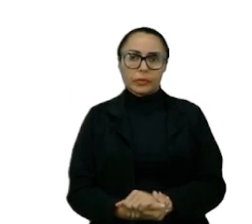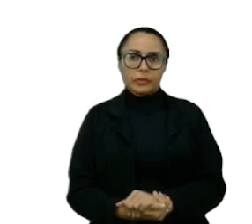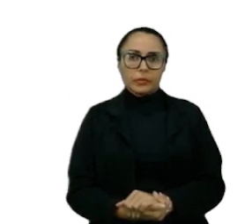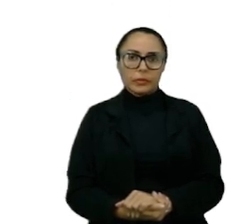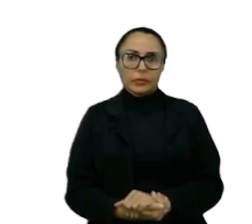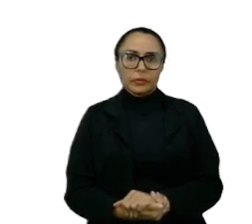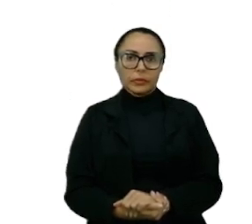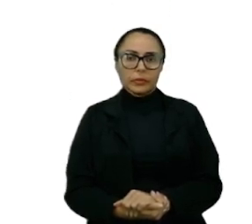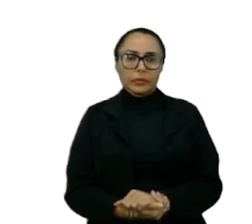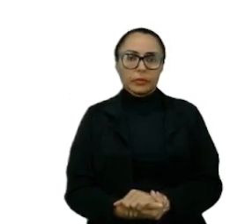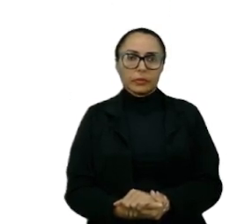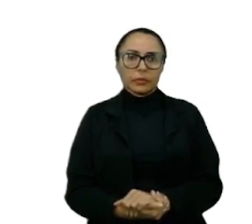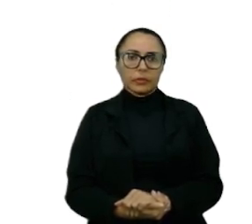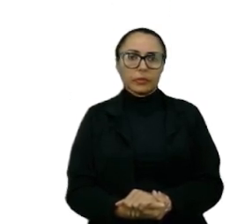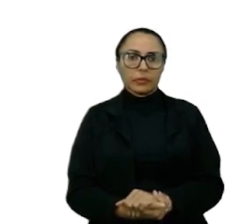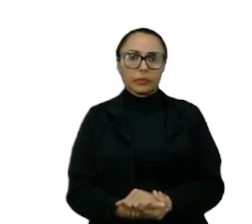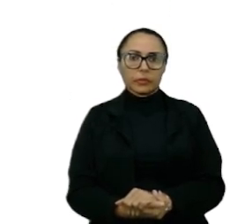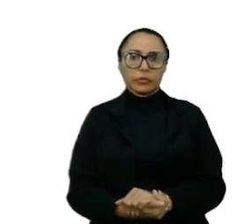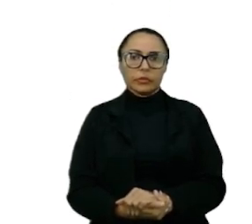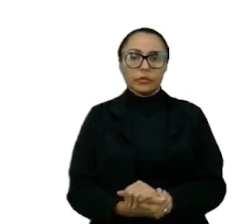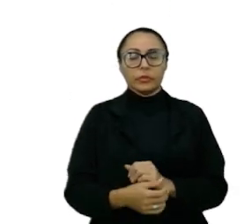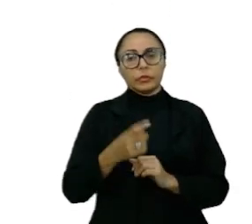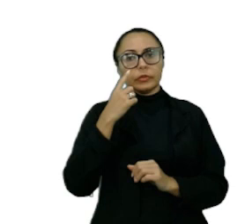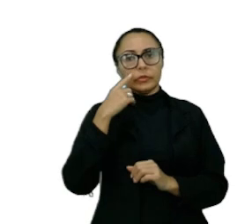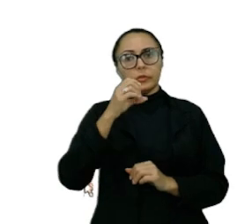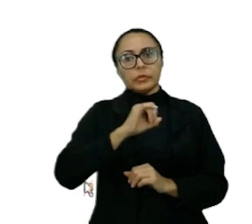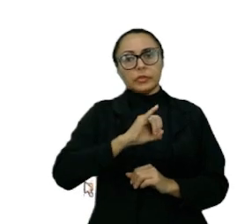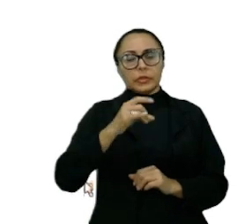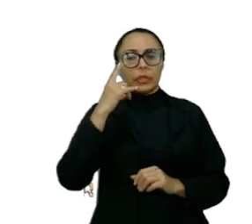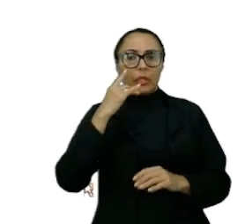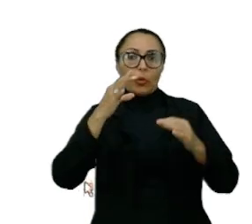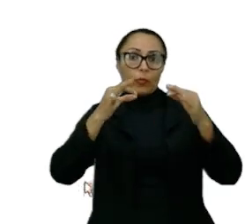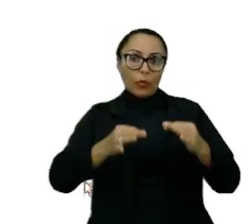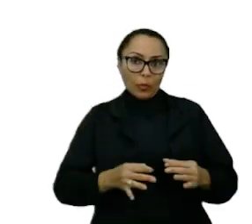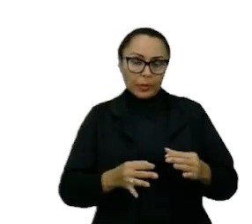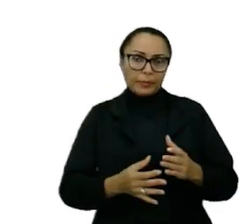se a auditoria final tiver de conforme,